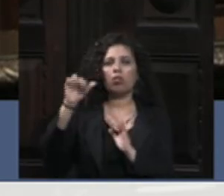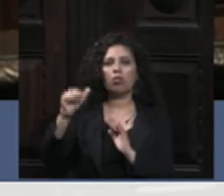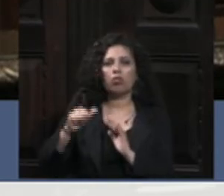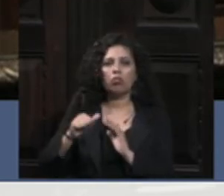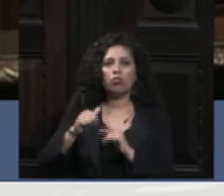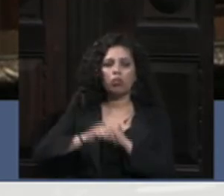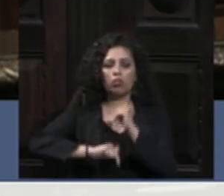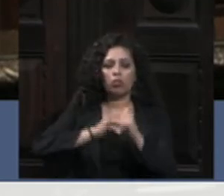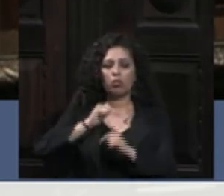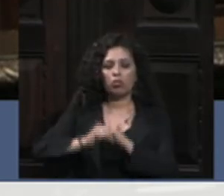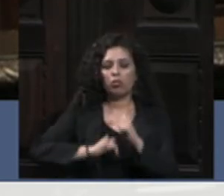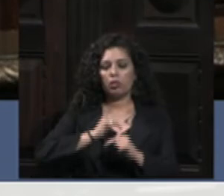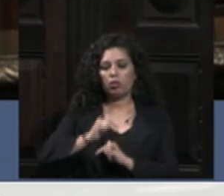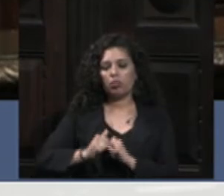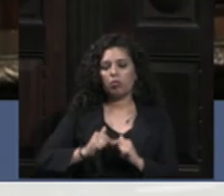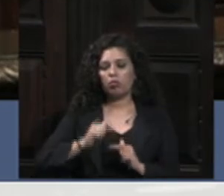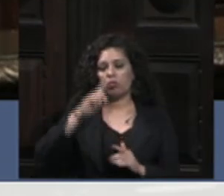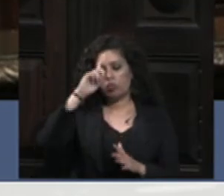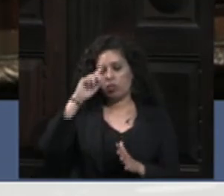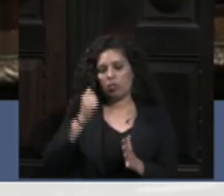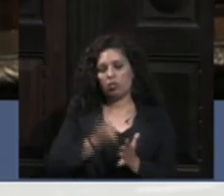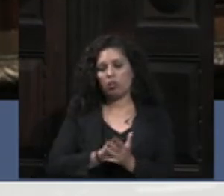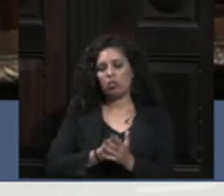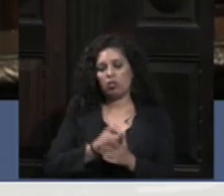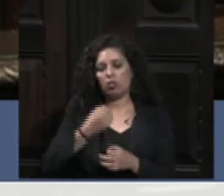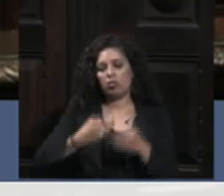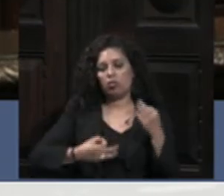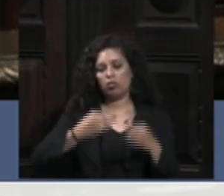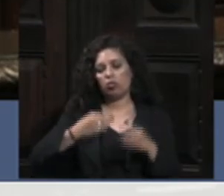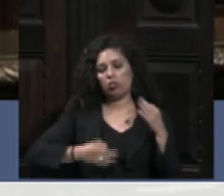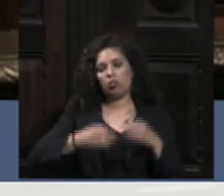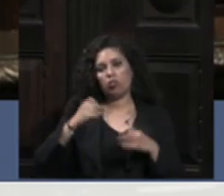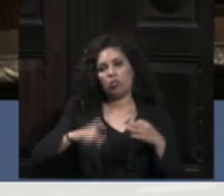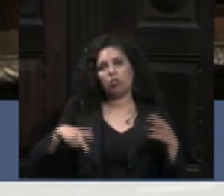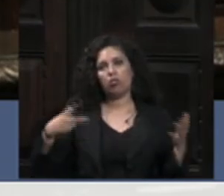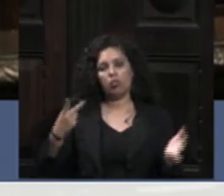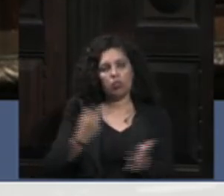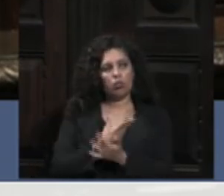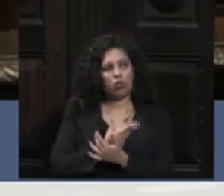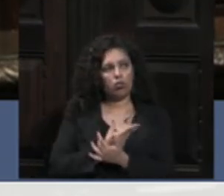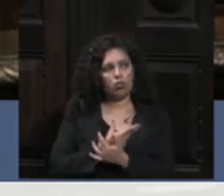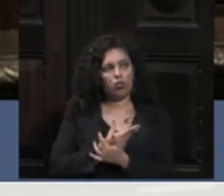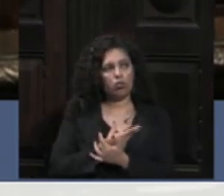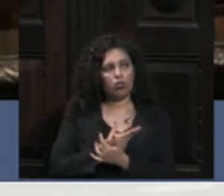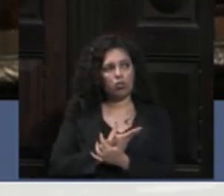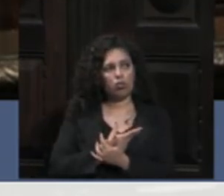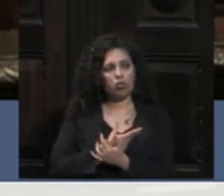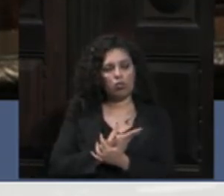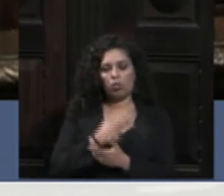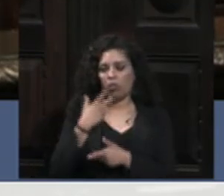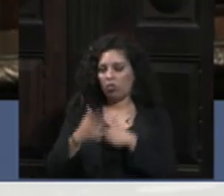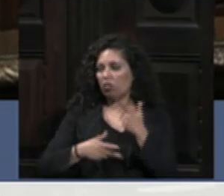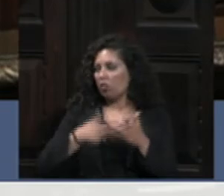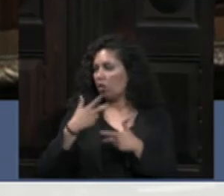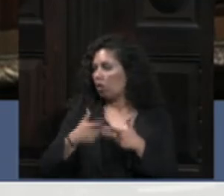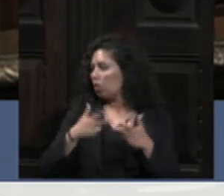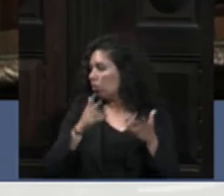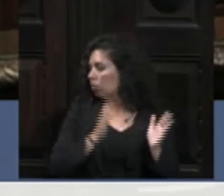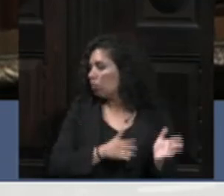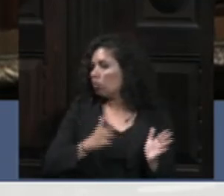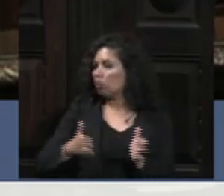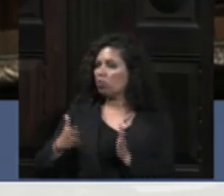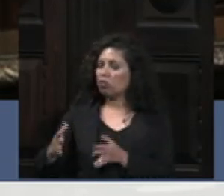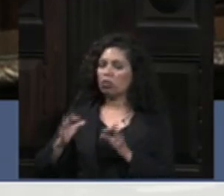Casa por uma decisão judicial e não por atos ou atitude correta